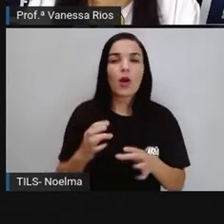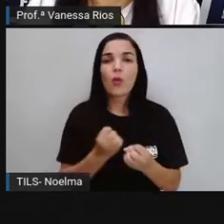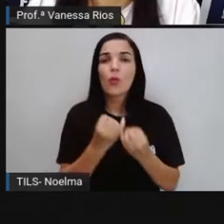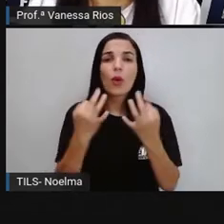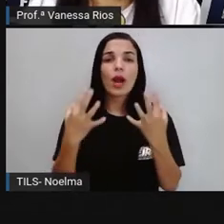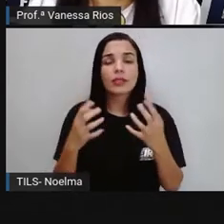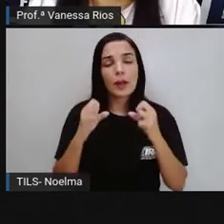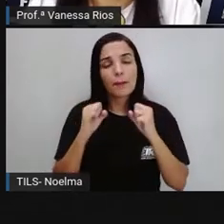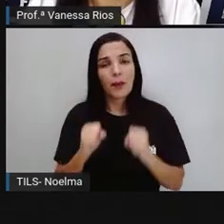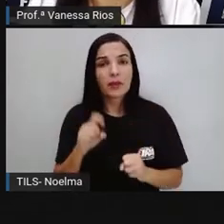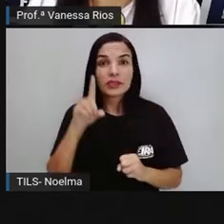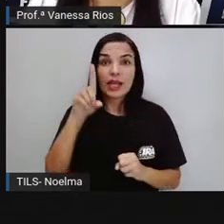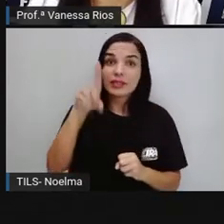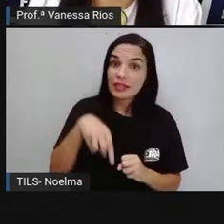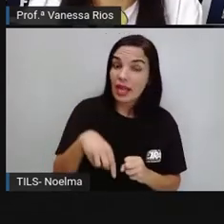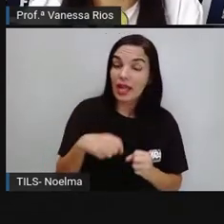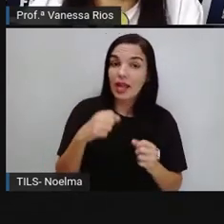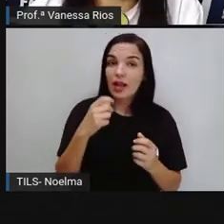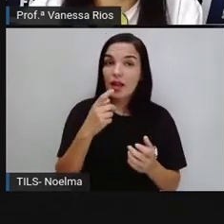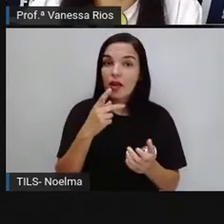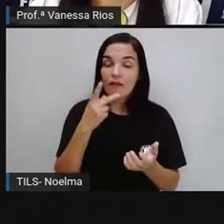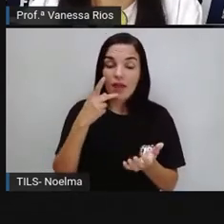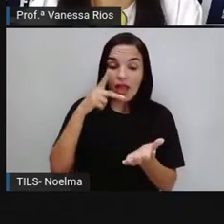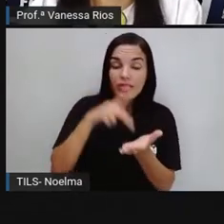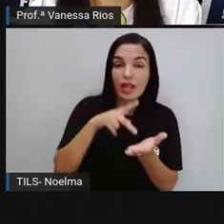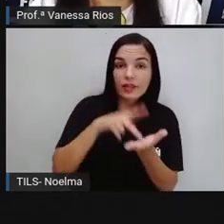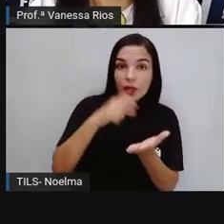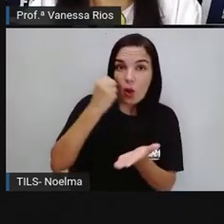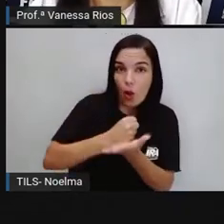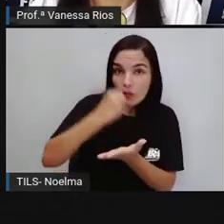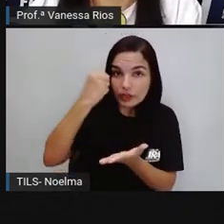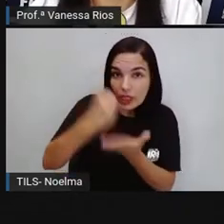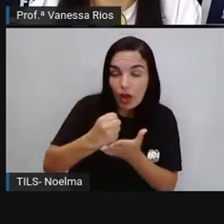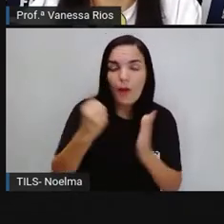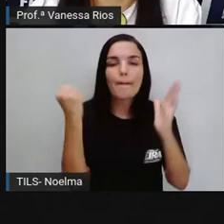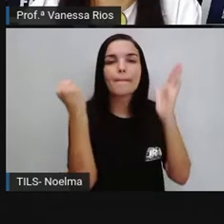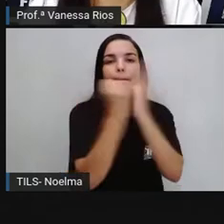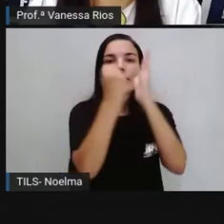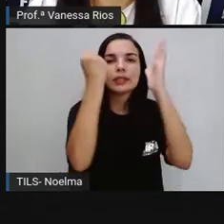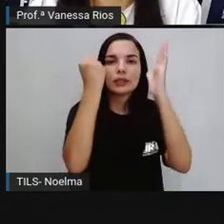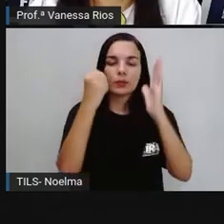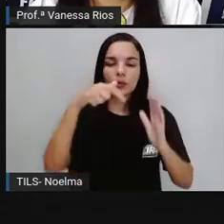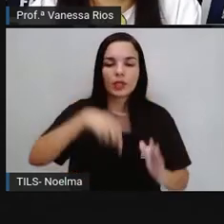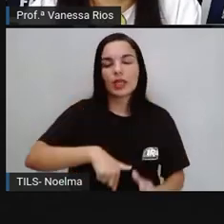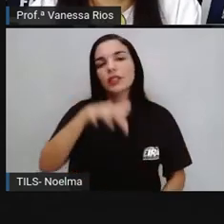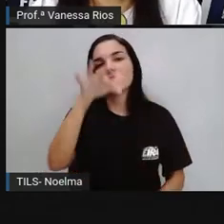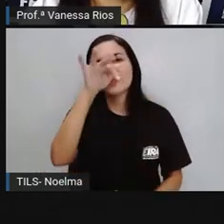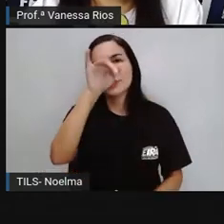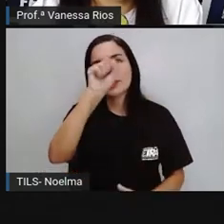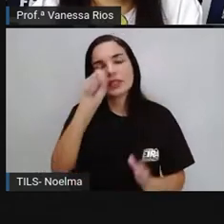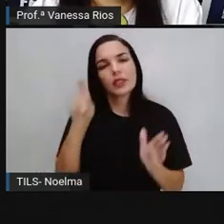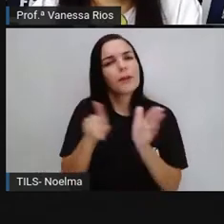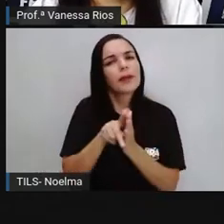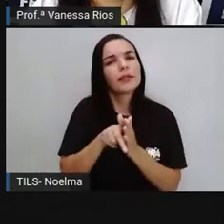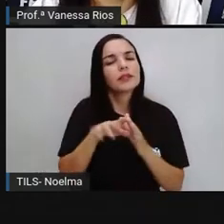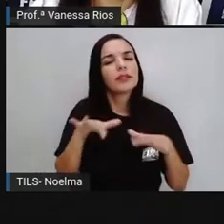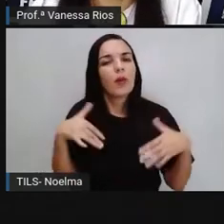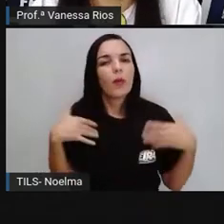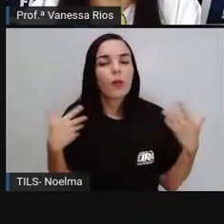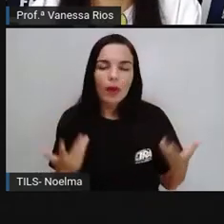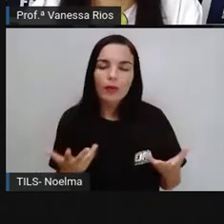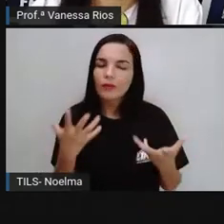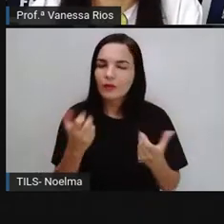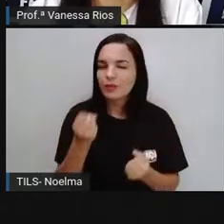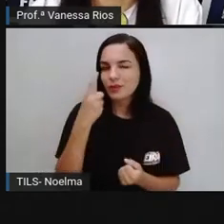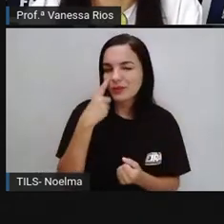são consideradas oficialmente patrimônios pertencentes à cidade de Feira de Santana.